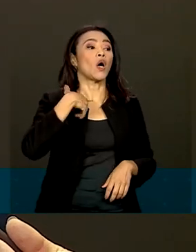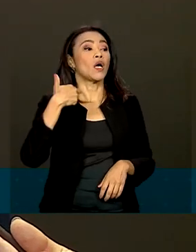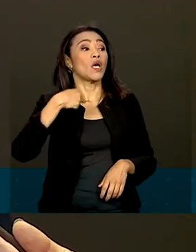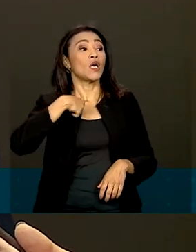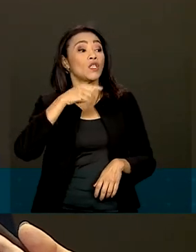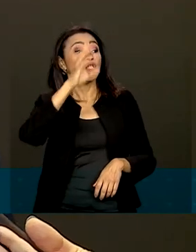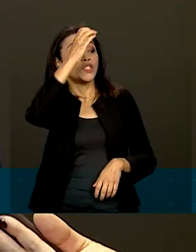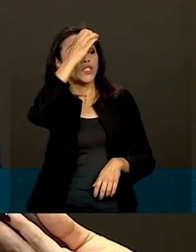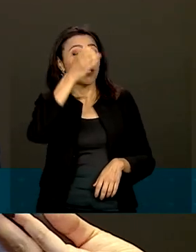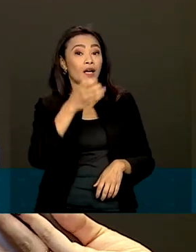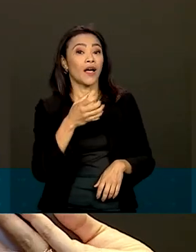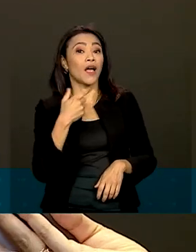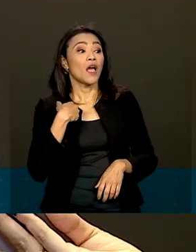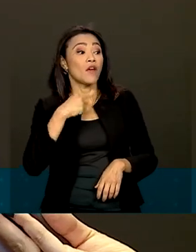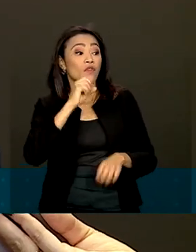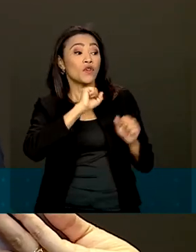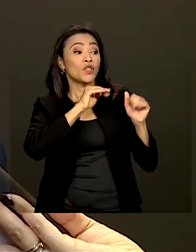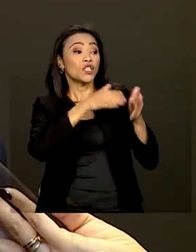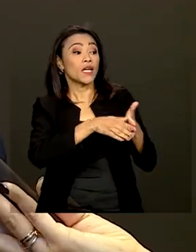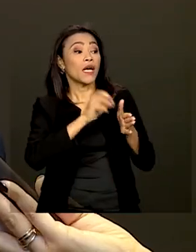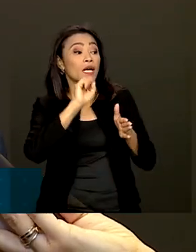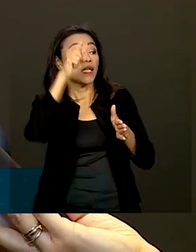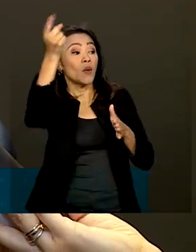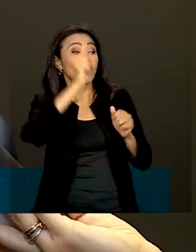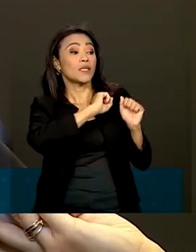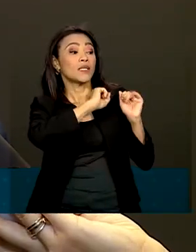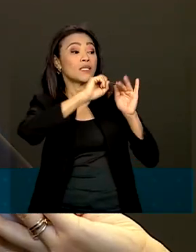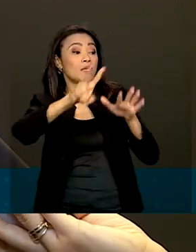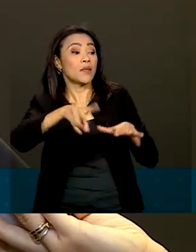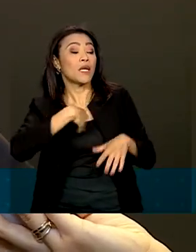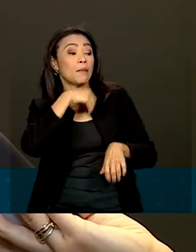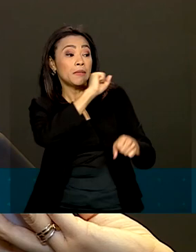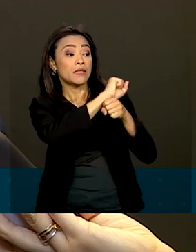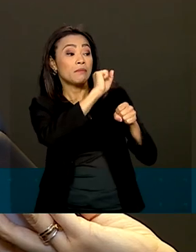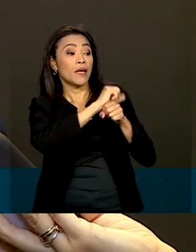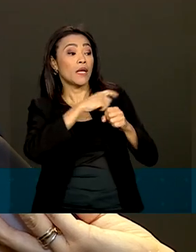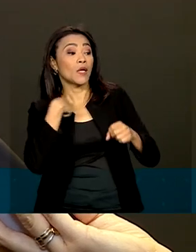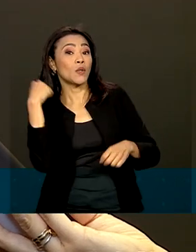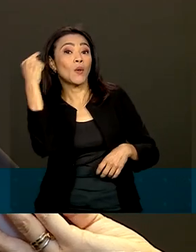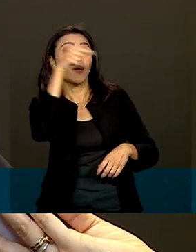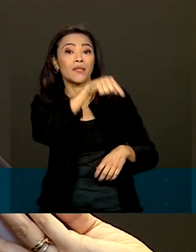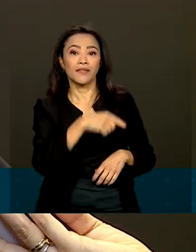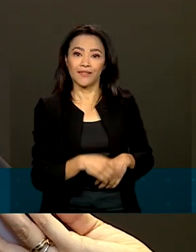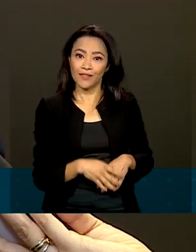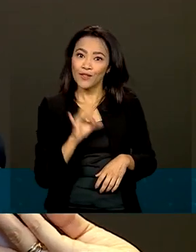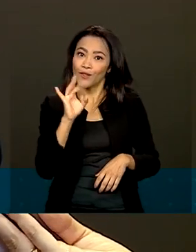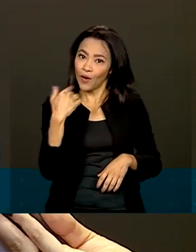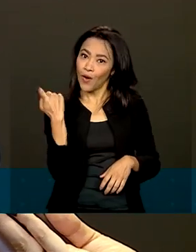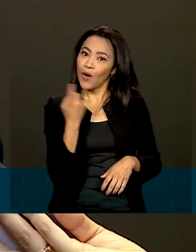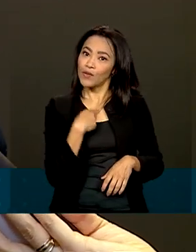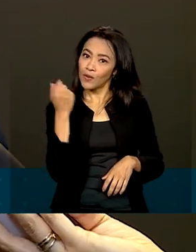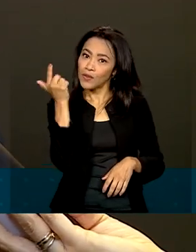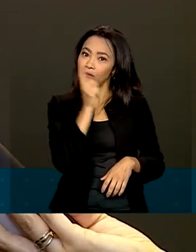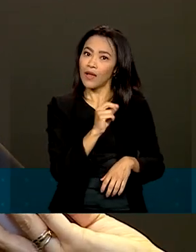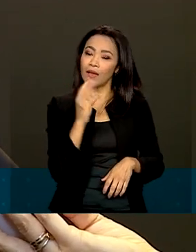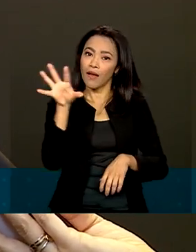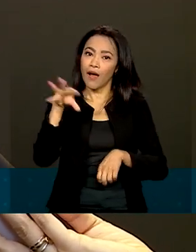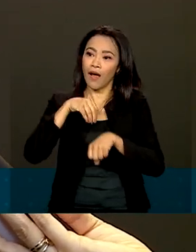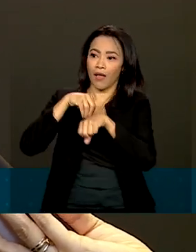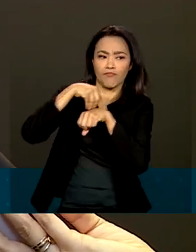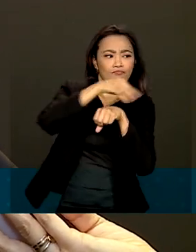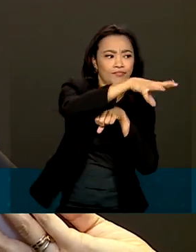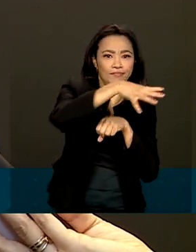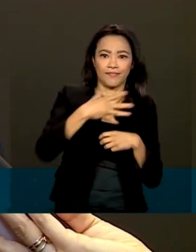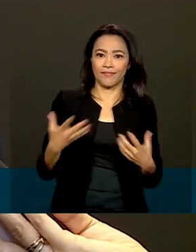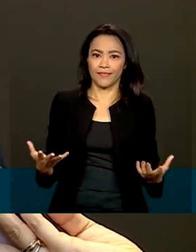Ó tia vou chegar semana que vem aí no dia tal me espera que eu tô chegando só a gente alcance essa população Ribeirinha